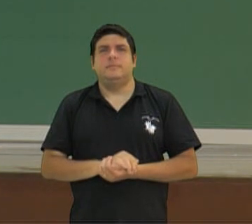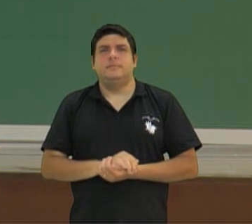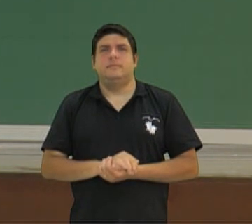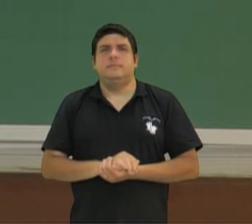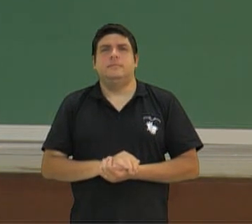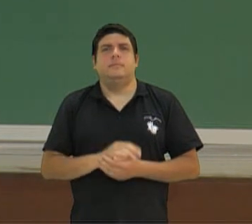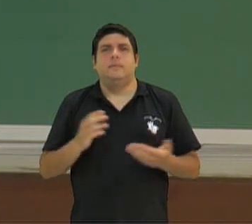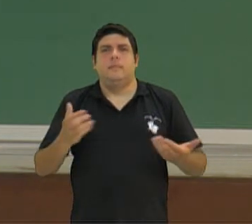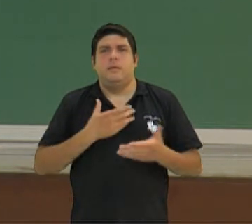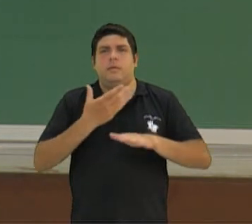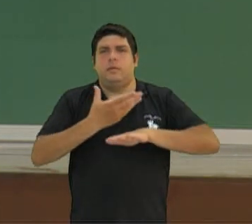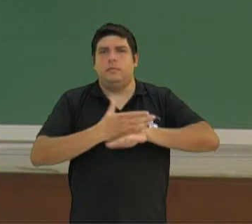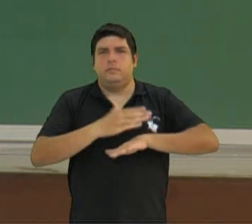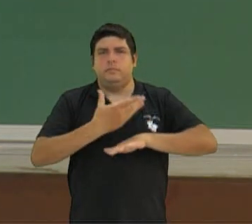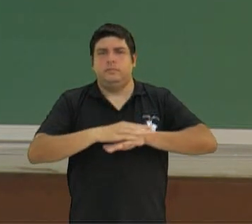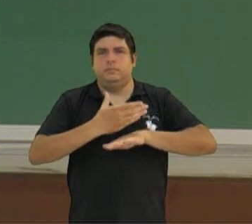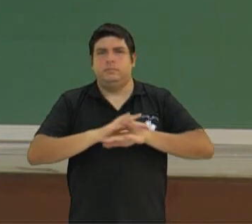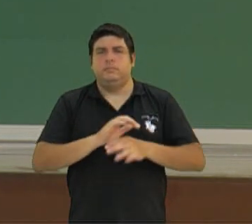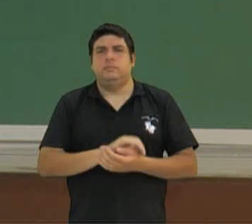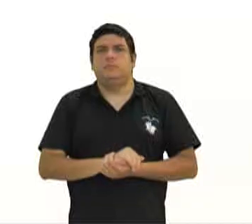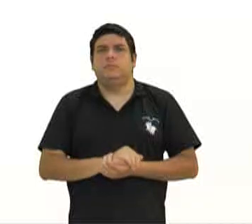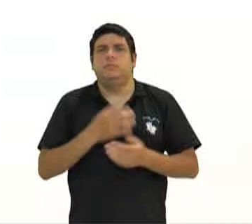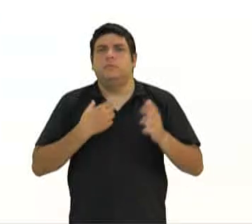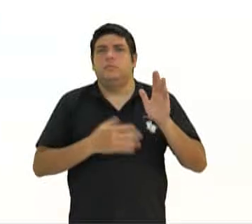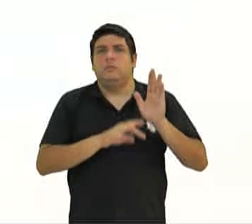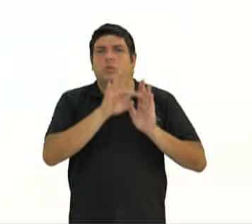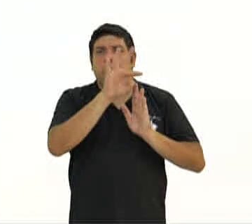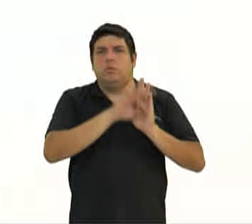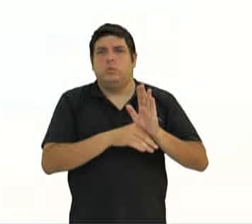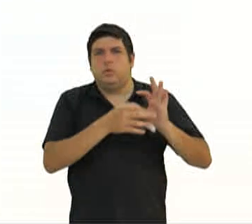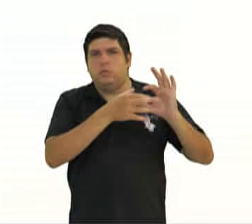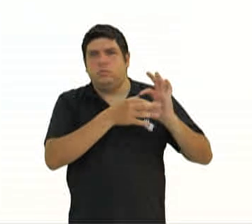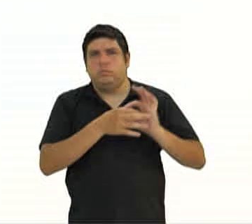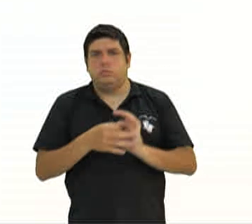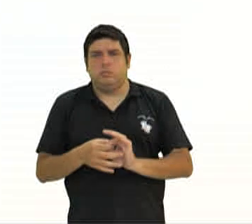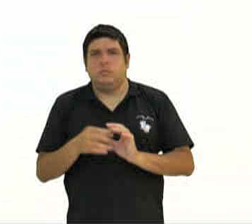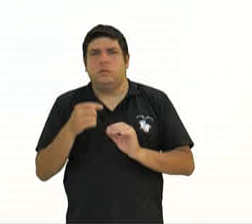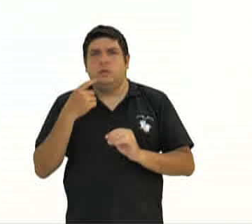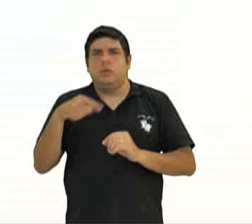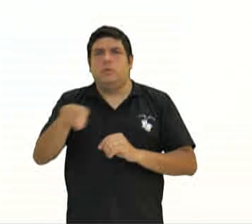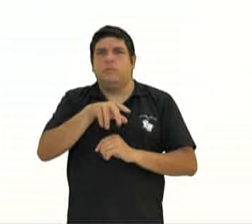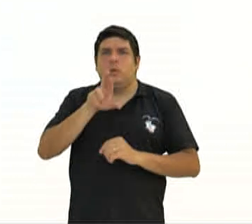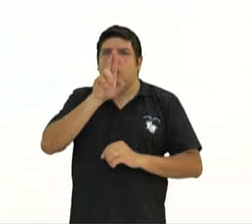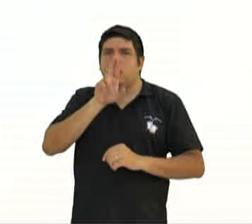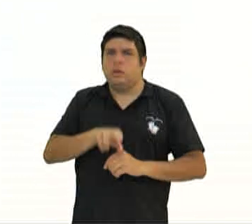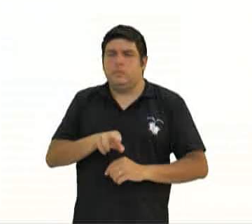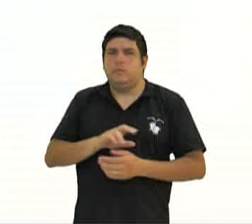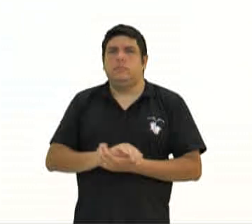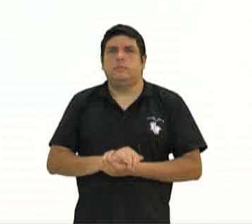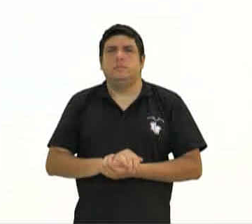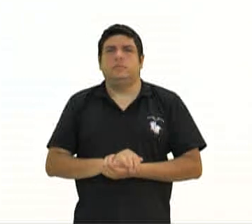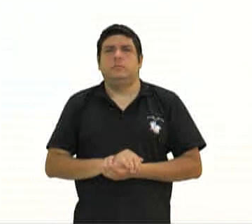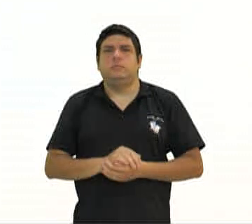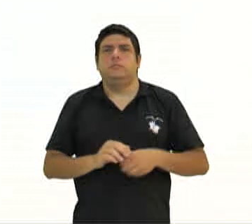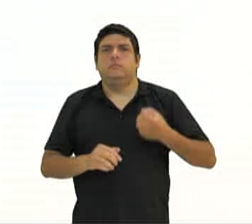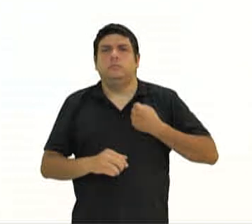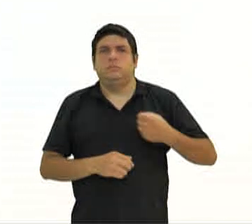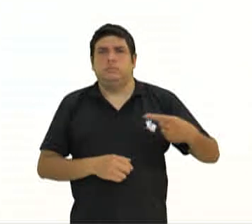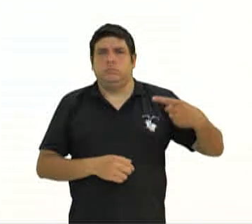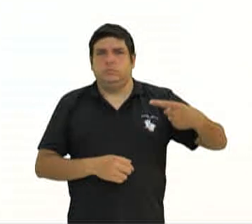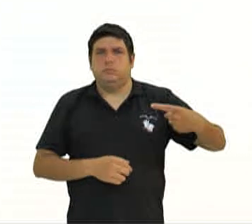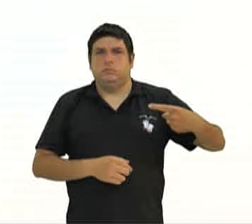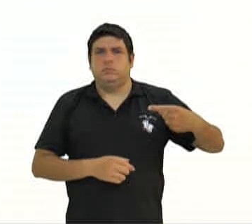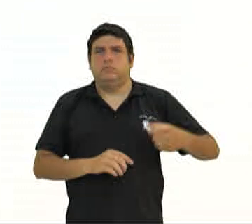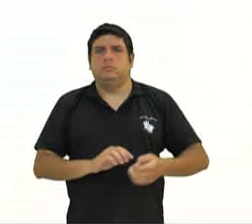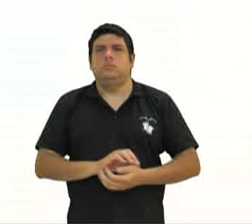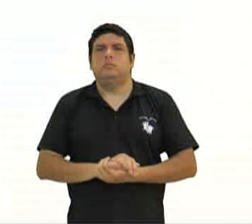vamos praticar. Tenho aqui um pedaço do texto e duas perguntas para que vocês respondam sobre este pedaço. Number 1.